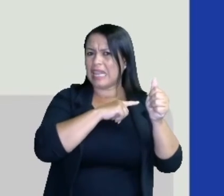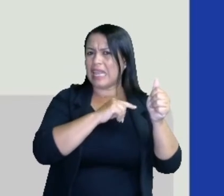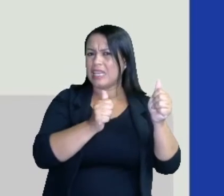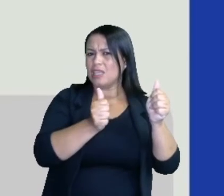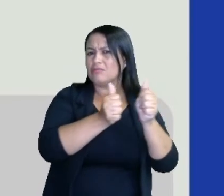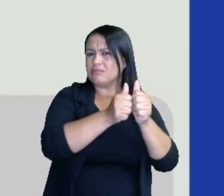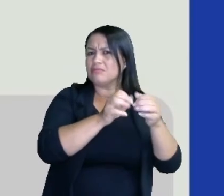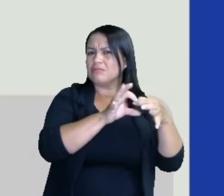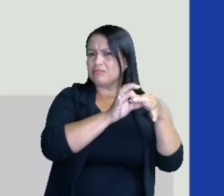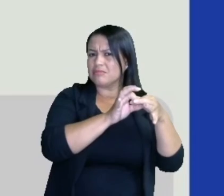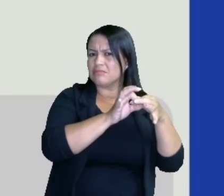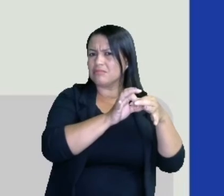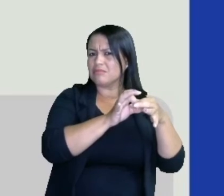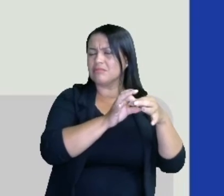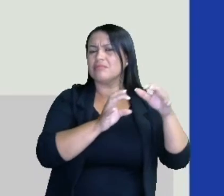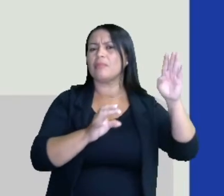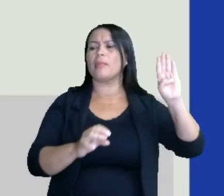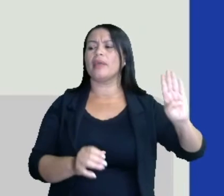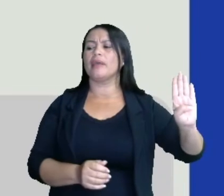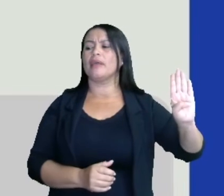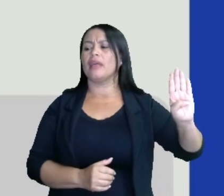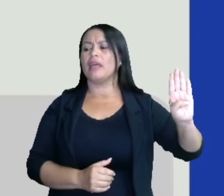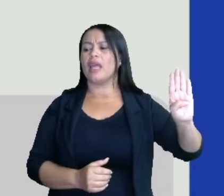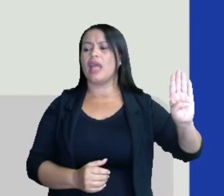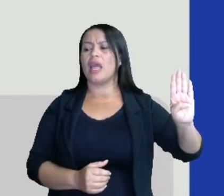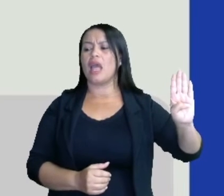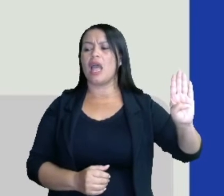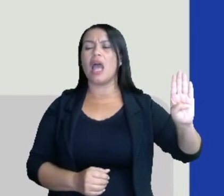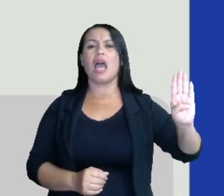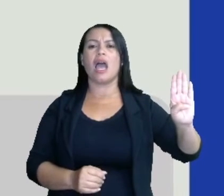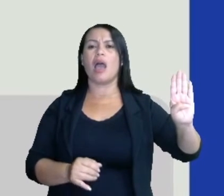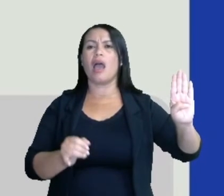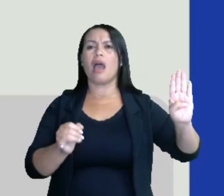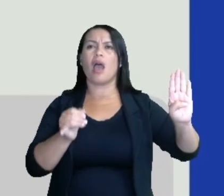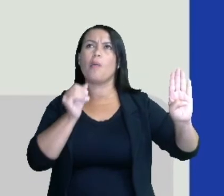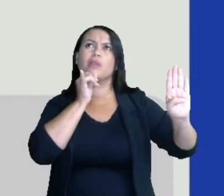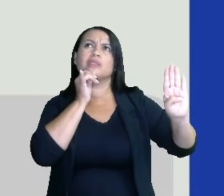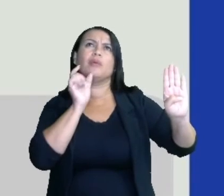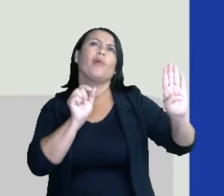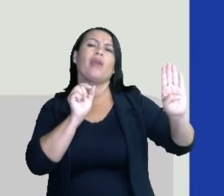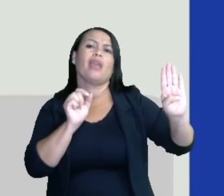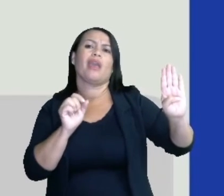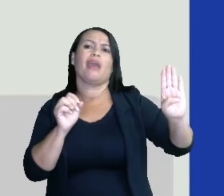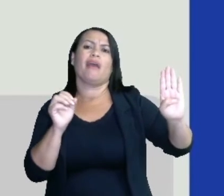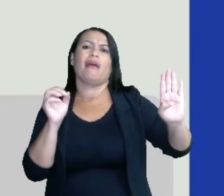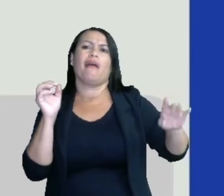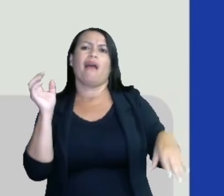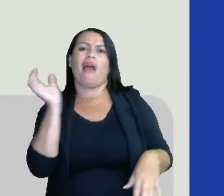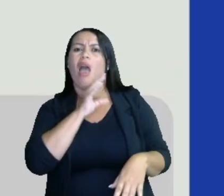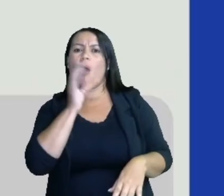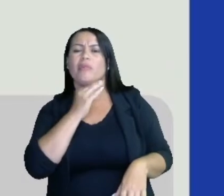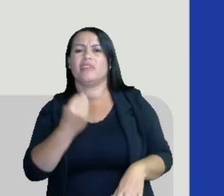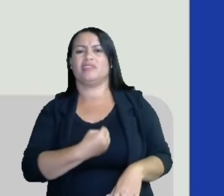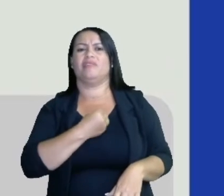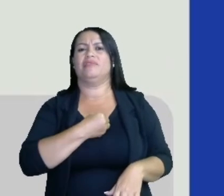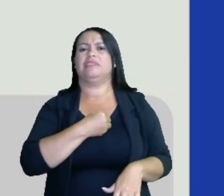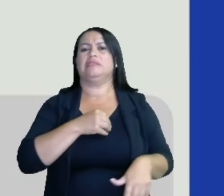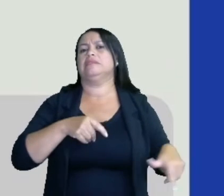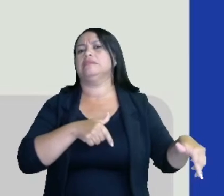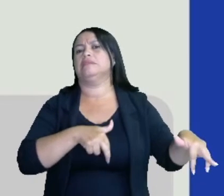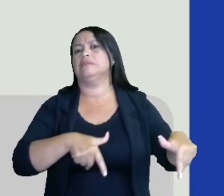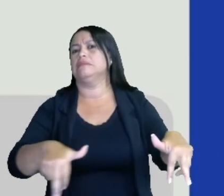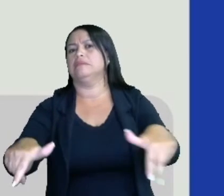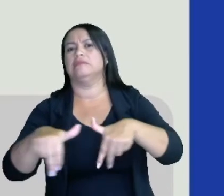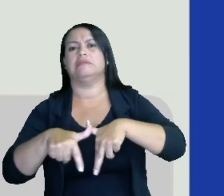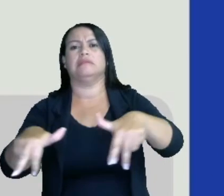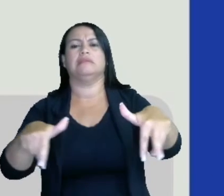pessoas. Letra B. A aceleração da vida na contemporaneidade. A gente